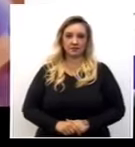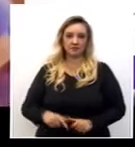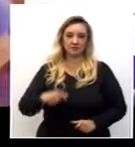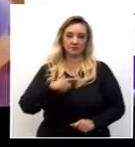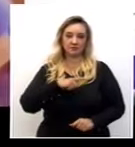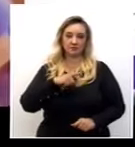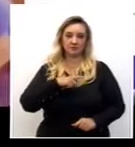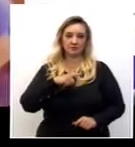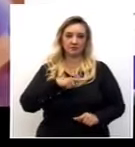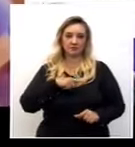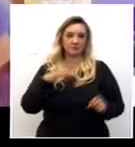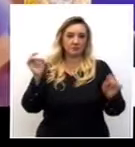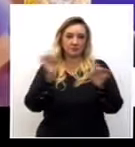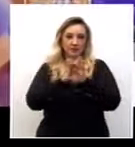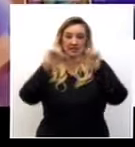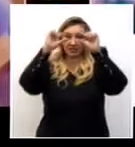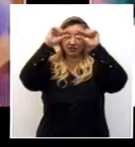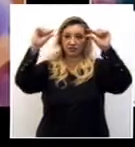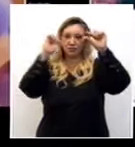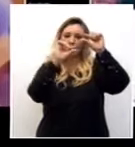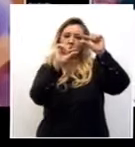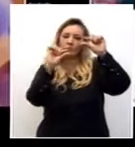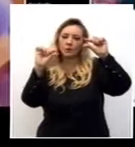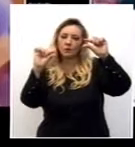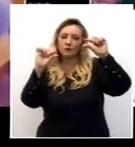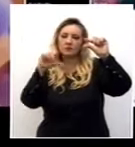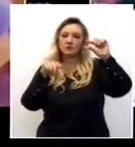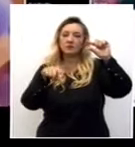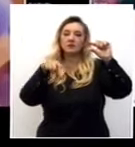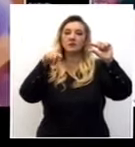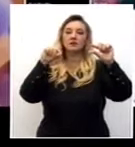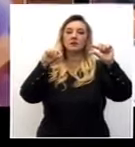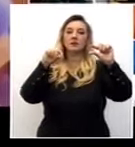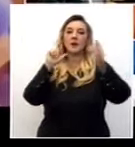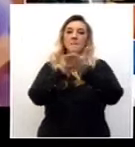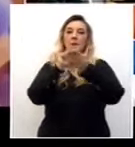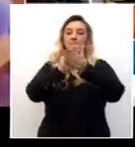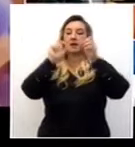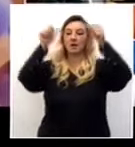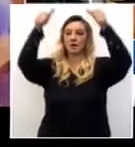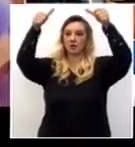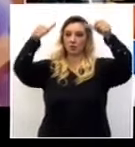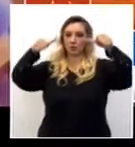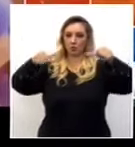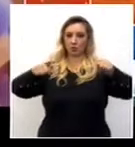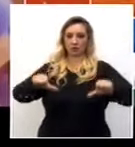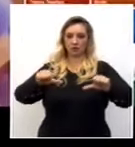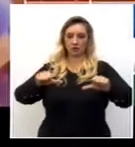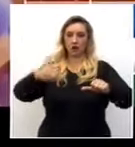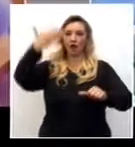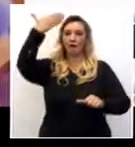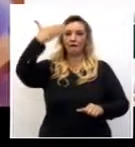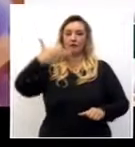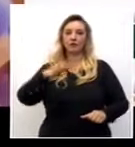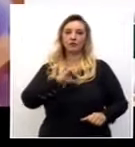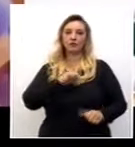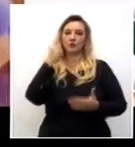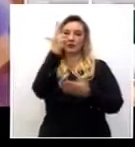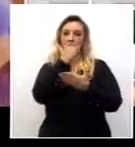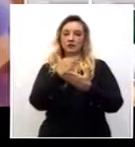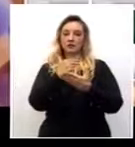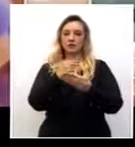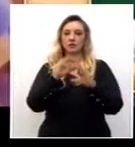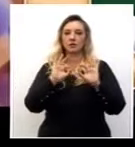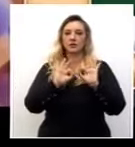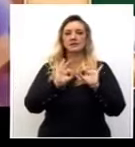prontinho. Então, coloquei título, subtítulo, agora eu vou escolher um papel de parede, um plano de fundo, né? Eu gosto de imagens mais